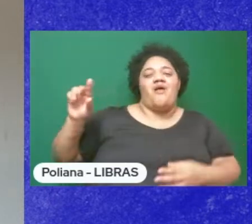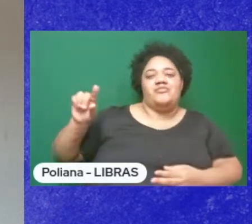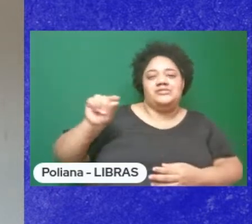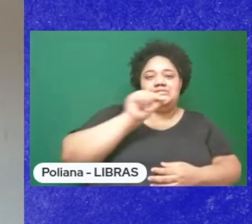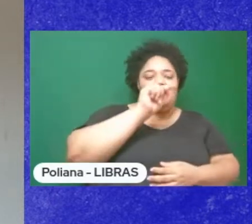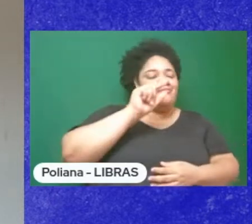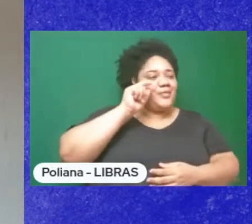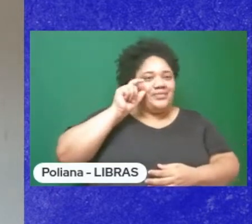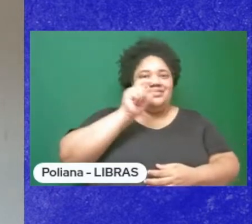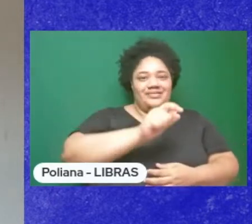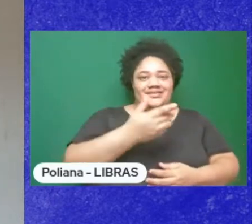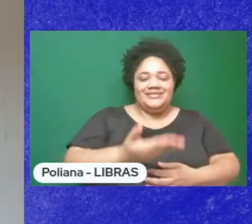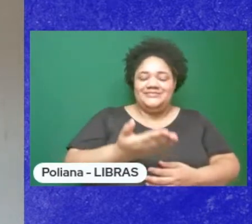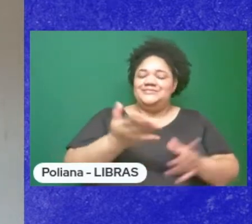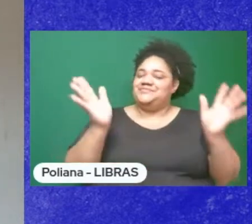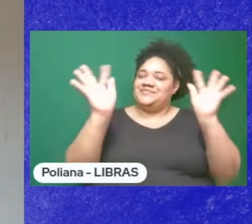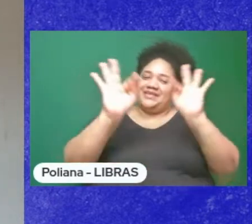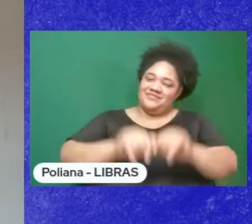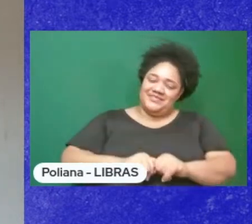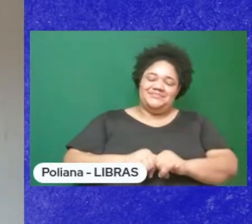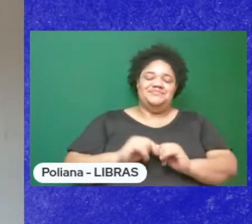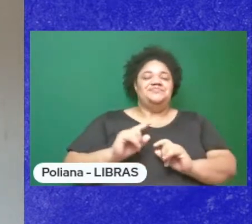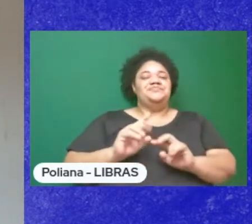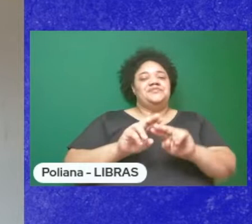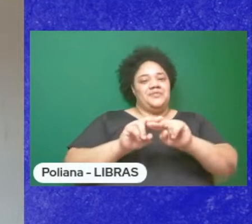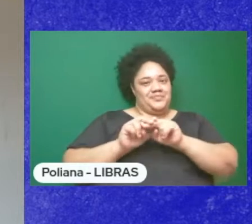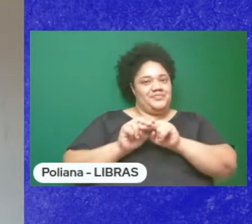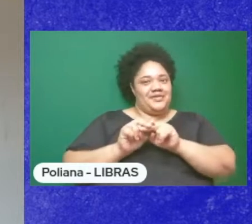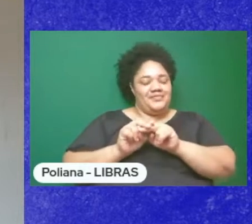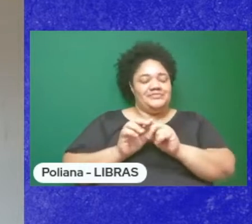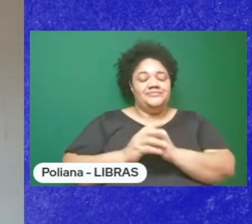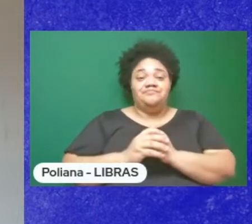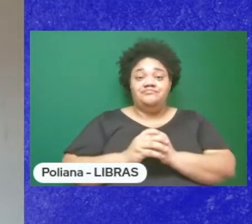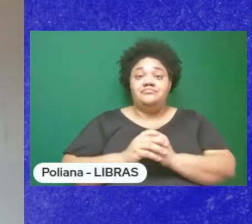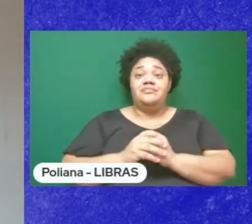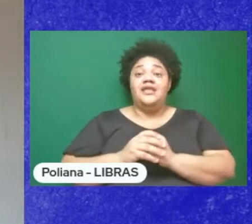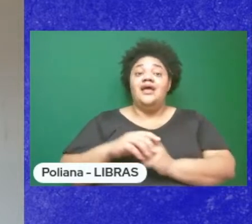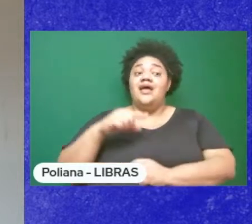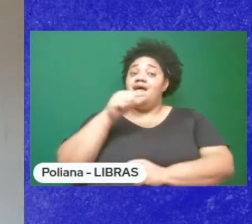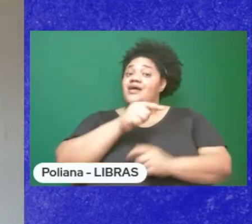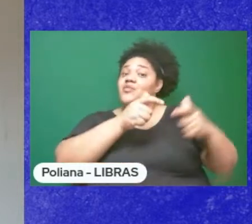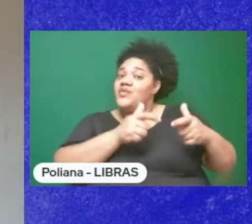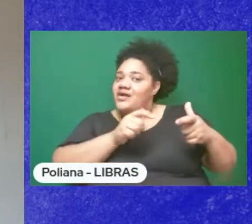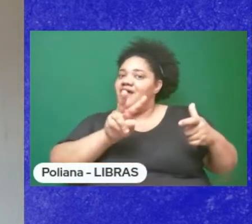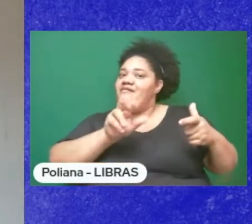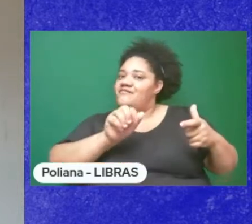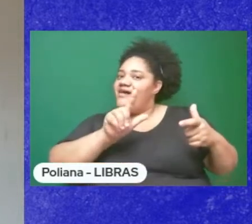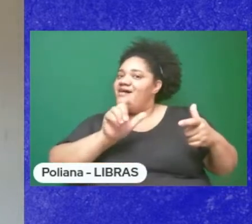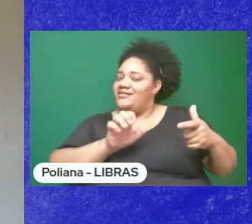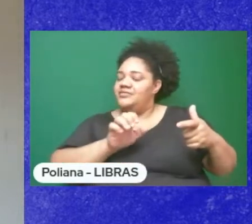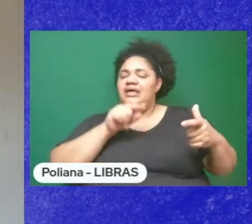enfim, coisas acontecem em decorrência disso. É, o Vale do Catimbau, ele tem toda uma mística em volta